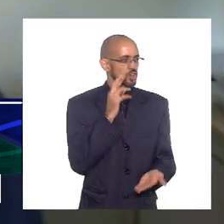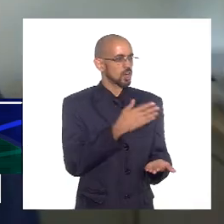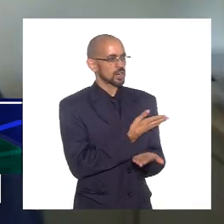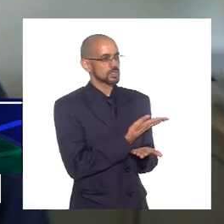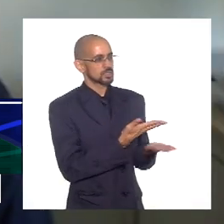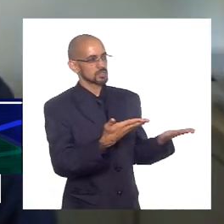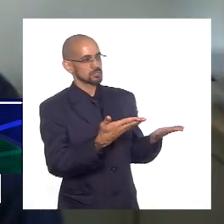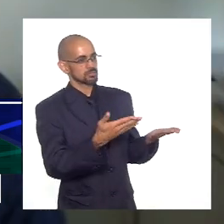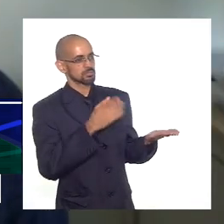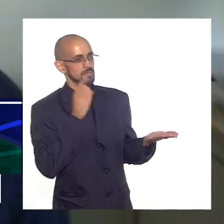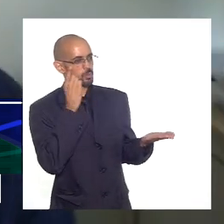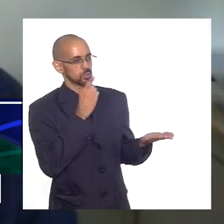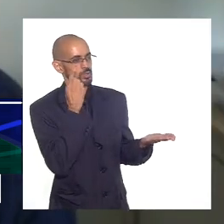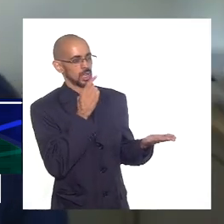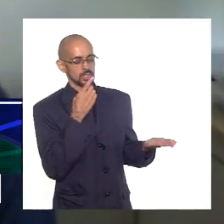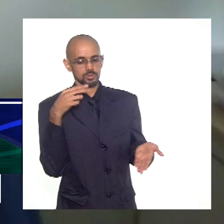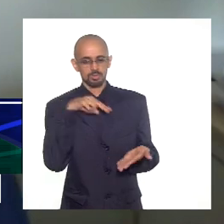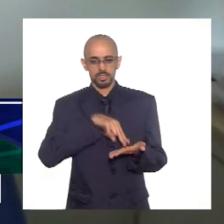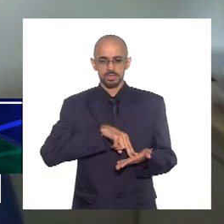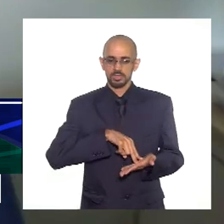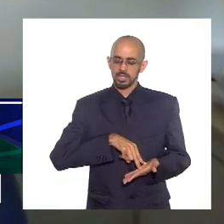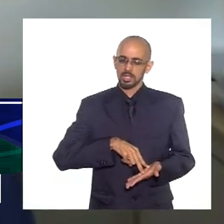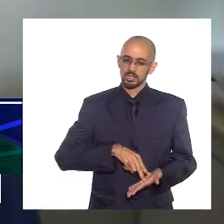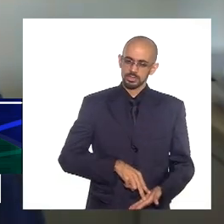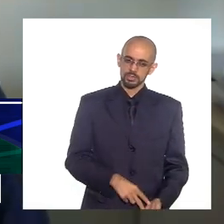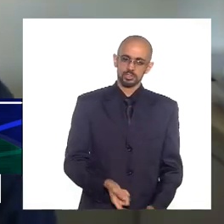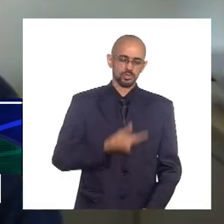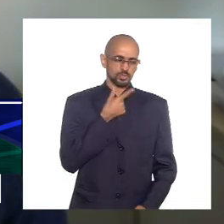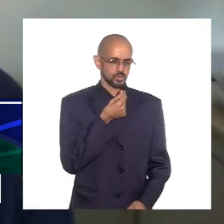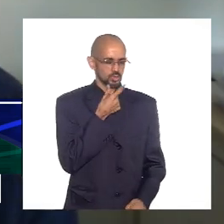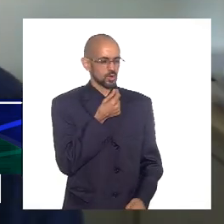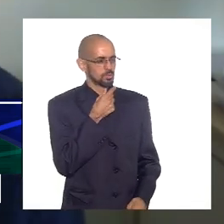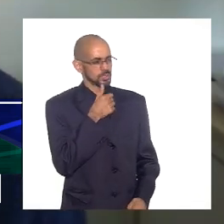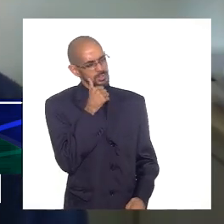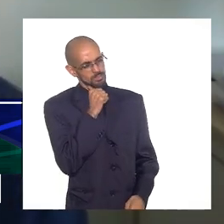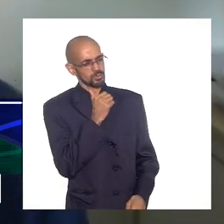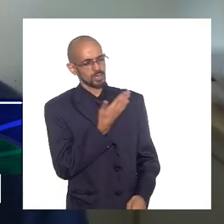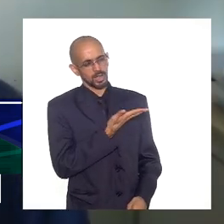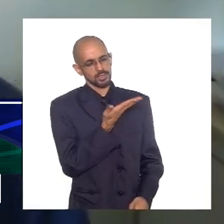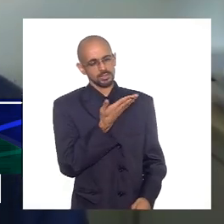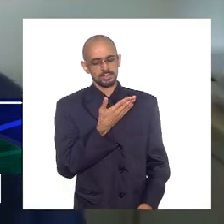deputadas presentes, senhores deputados presentes.